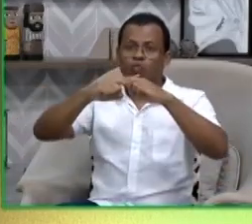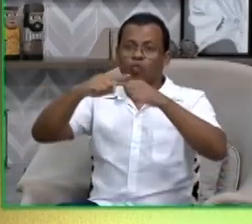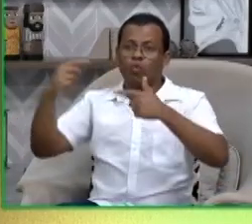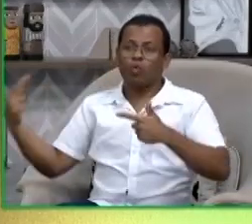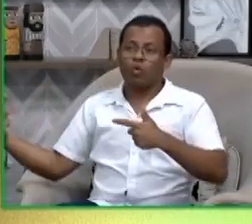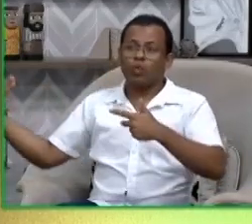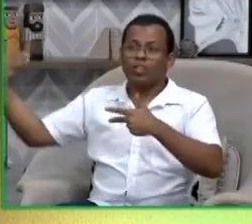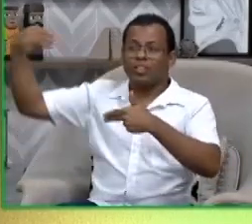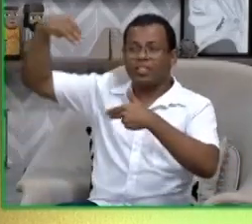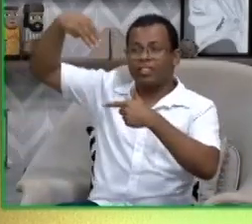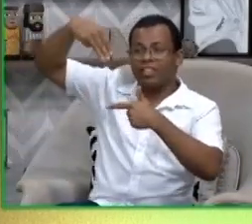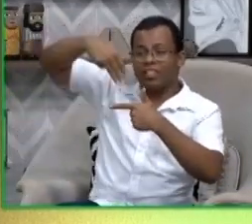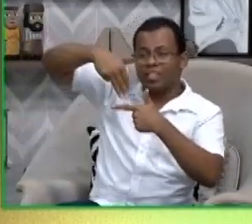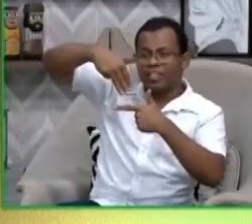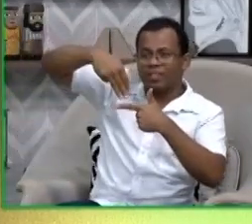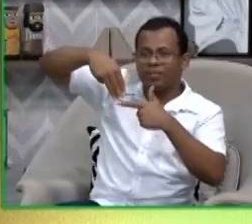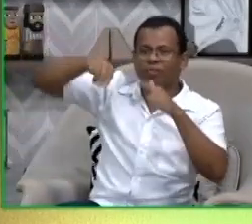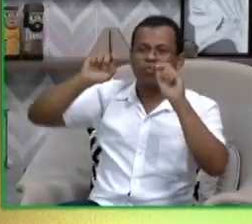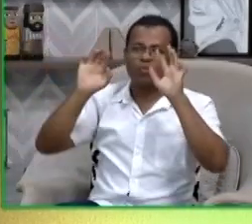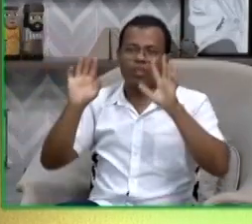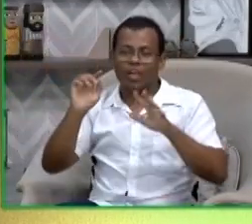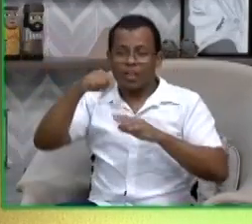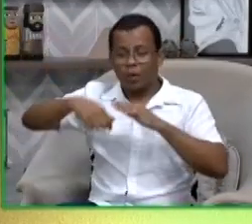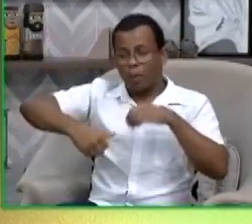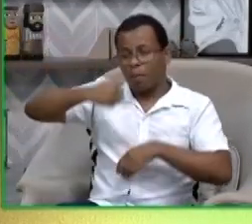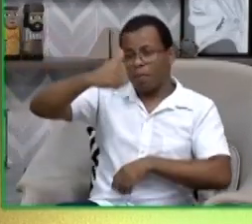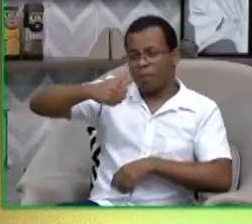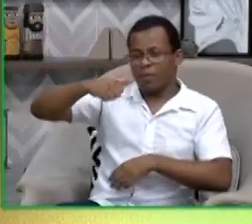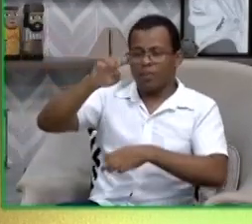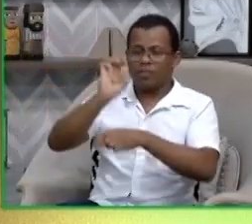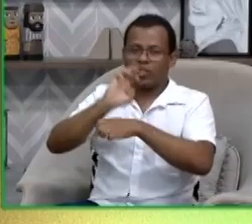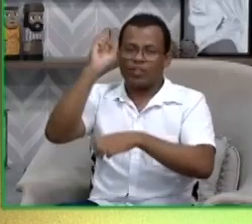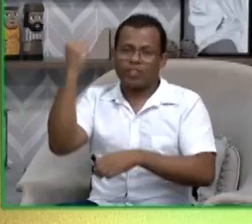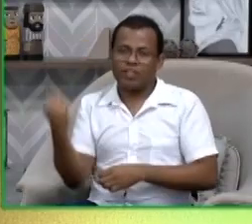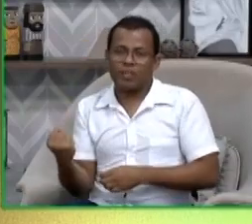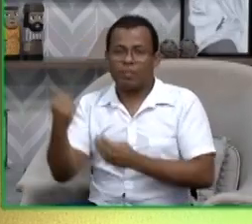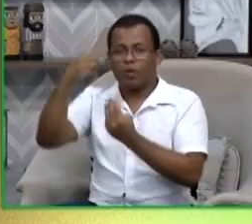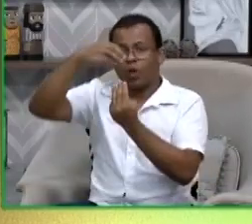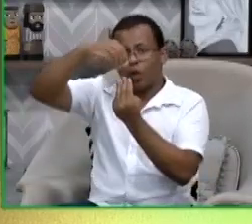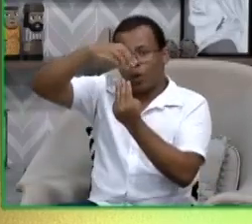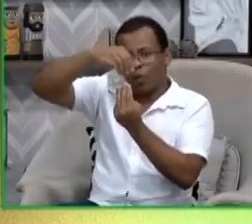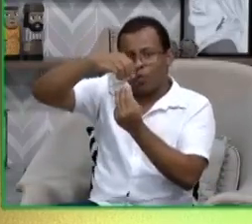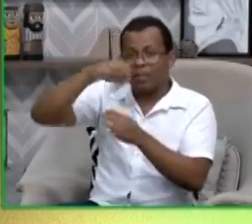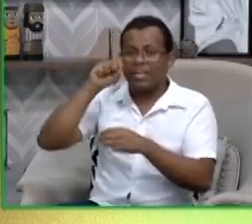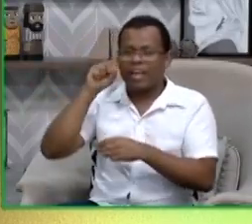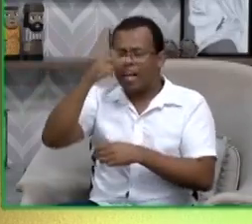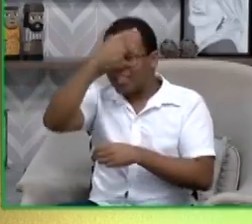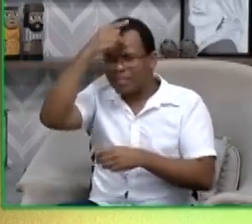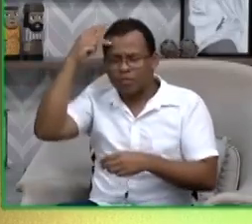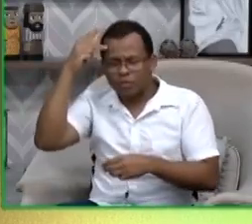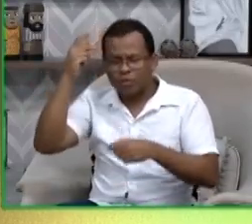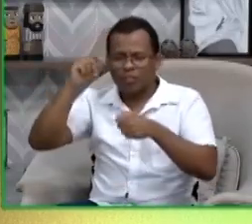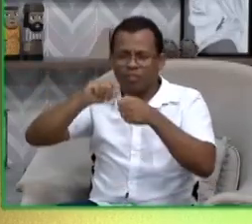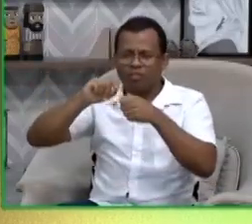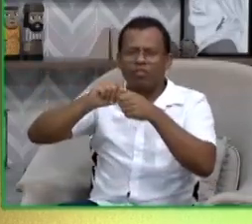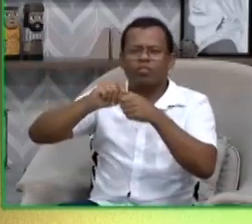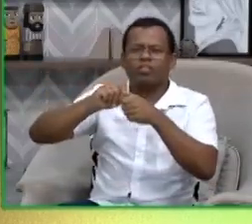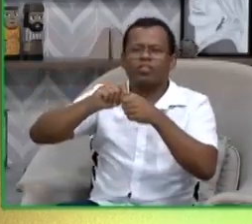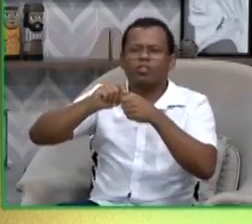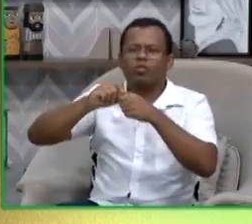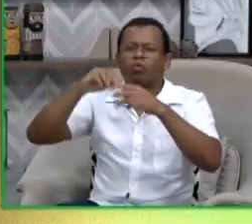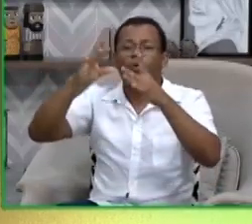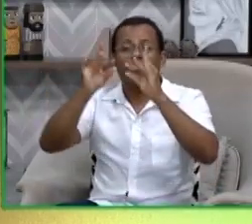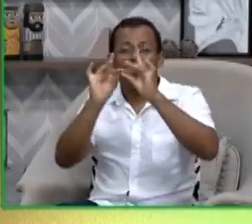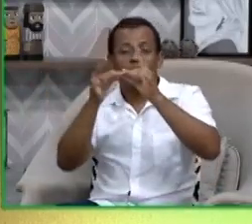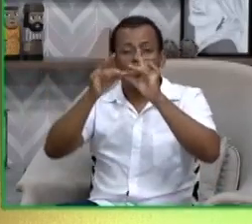das mãos, onde é o primeiro campeonato aqui em Sergipe, ali na universidade. E as pessoas que vão estar fazendo essa oficina, elas